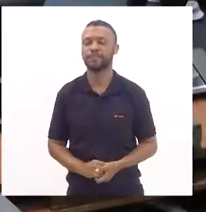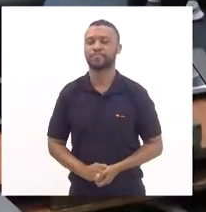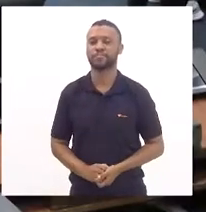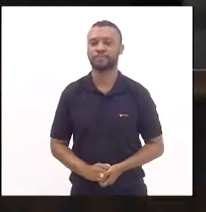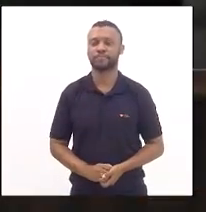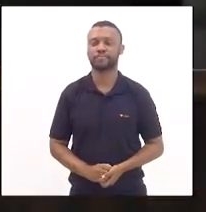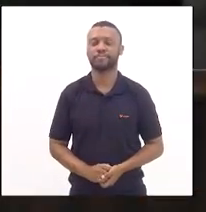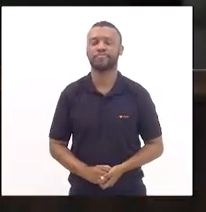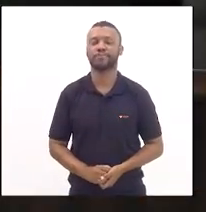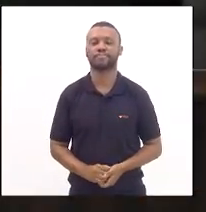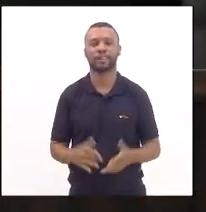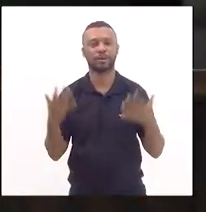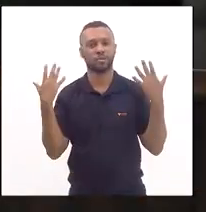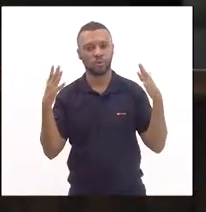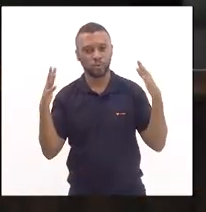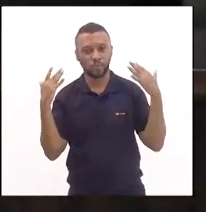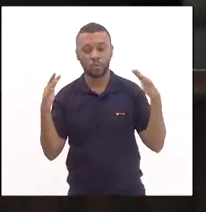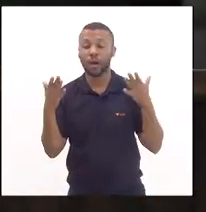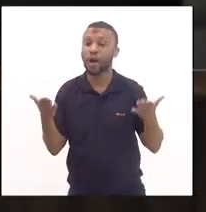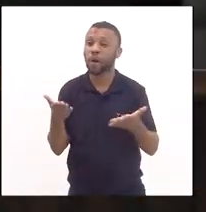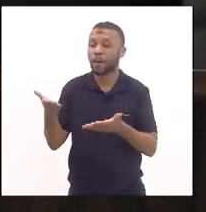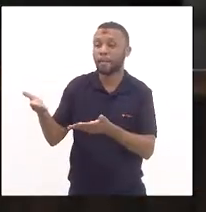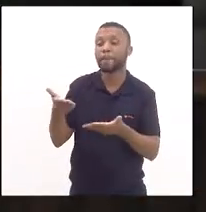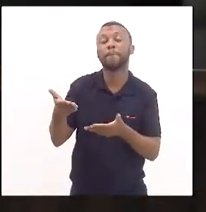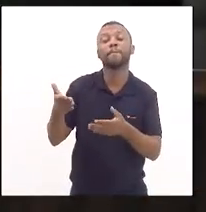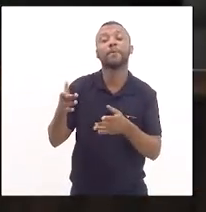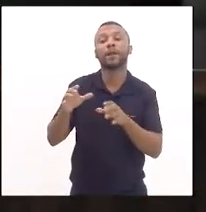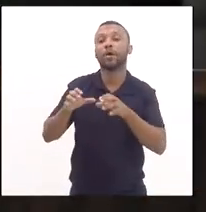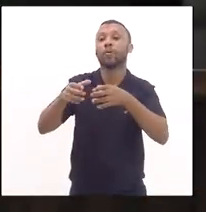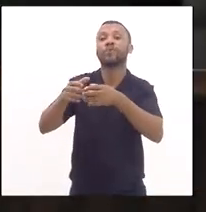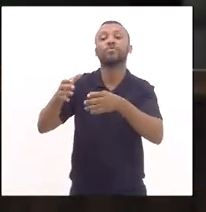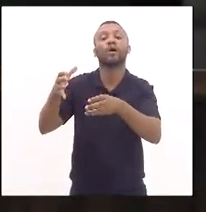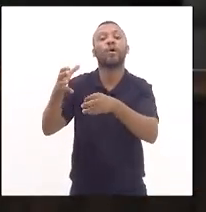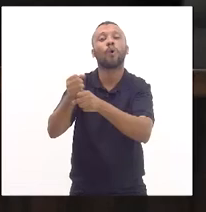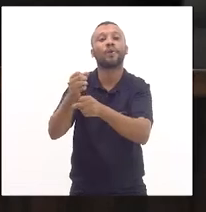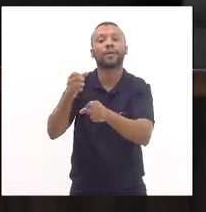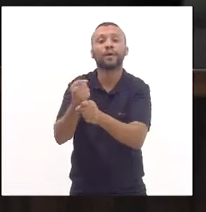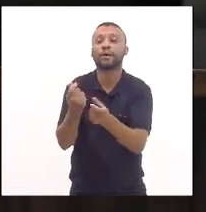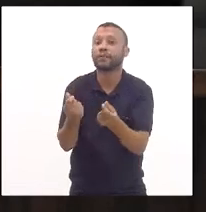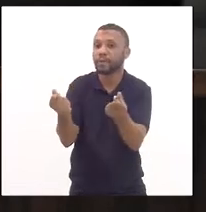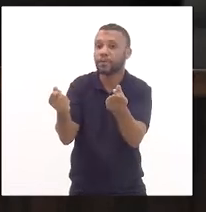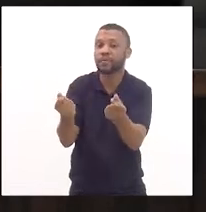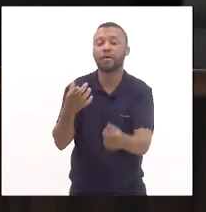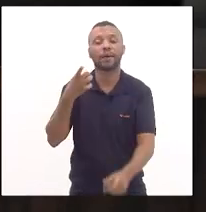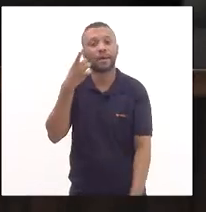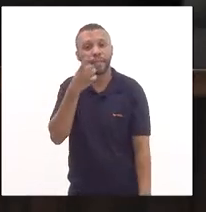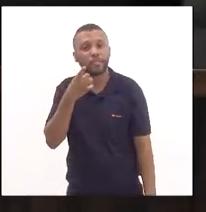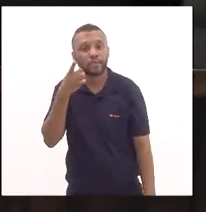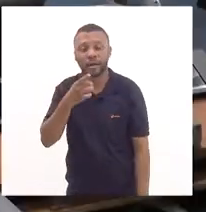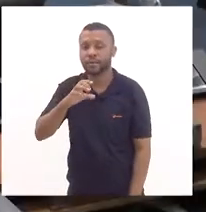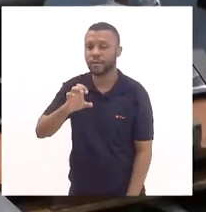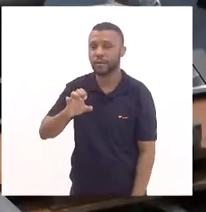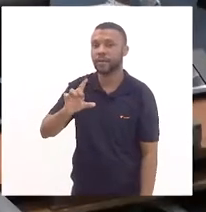Pela Comissão de Orçamento, deputado Eliomar Coelho.